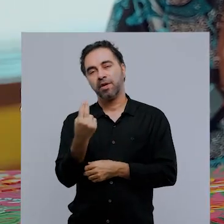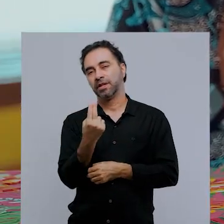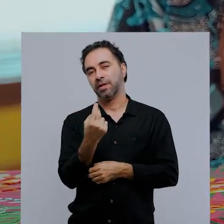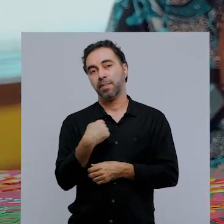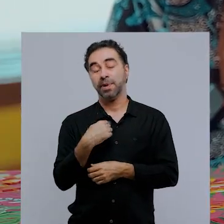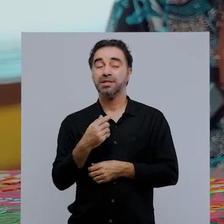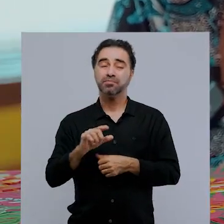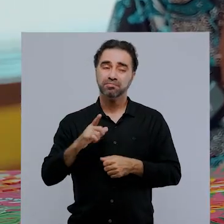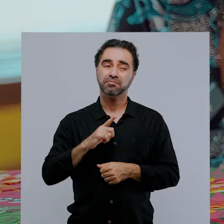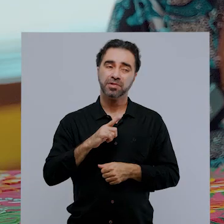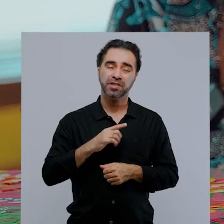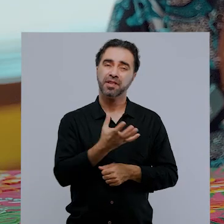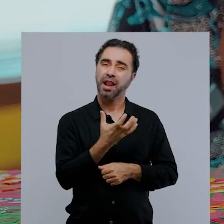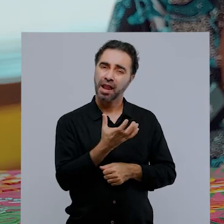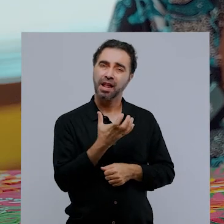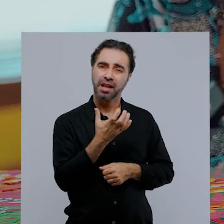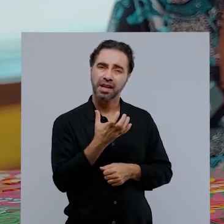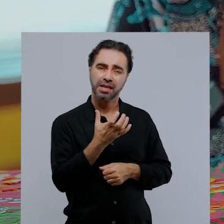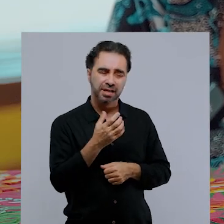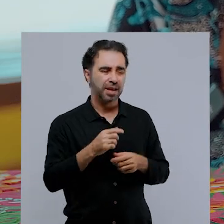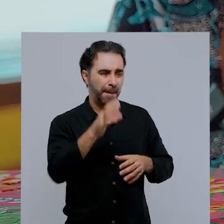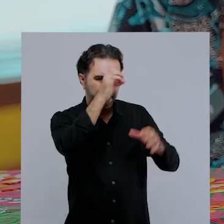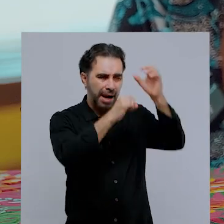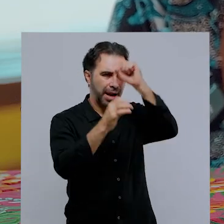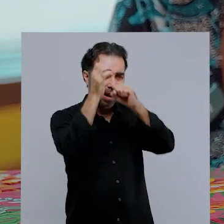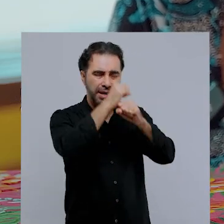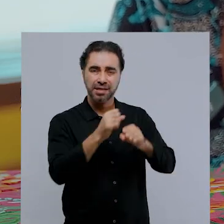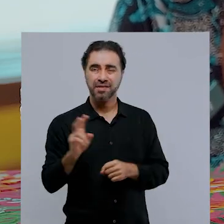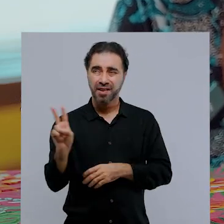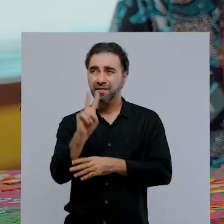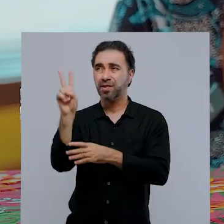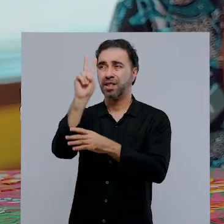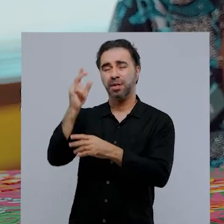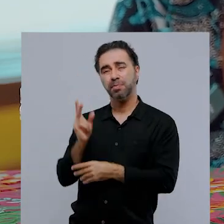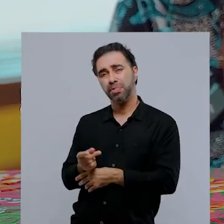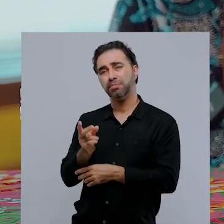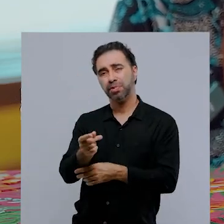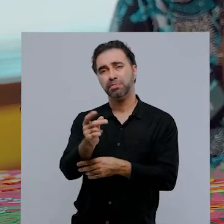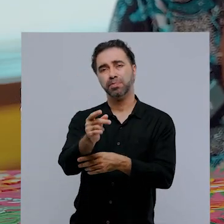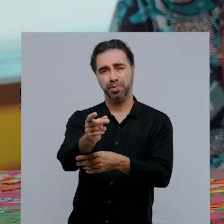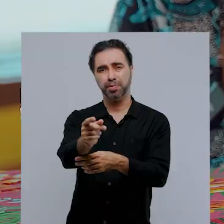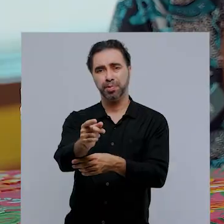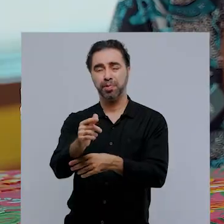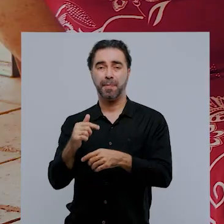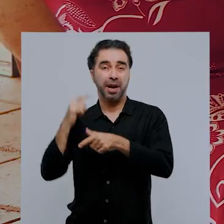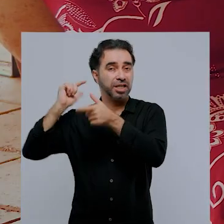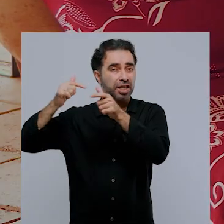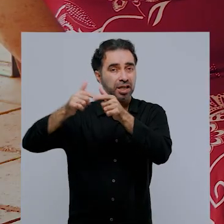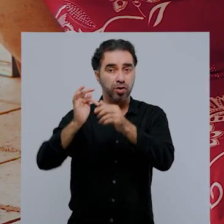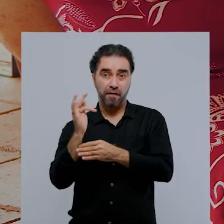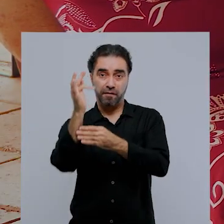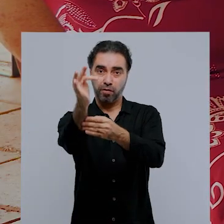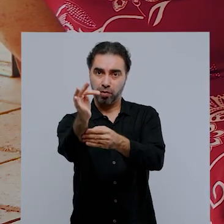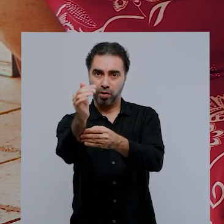esse interesse de buscar e isso é o que vai valorizando, né? Vai mantendo a tradição para gerações futuras também. E aí